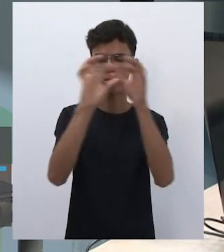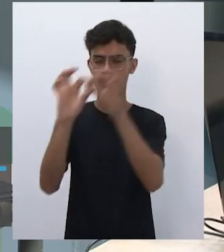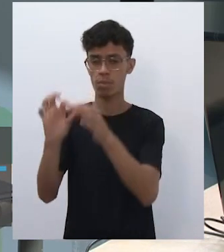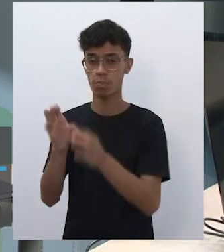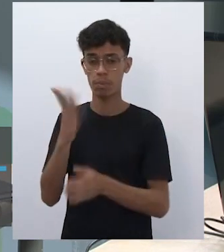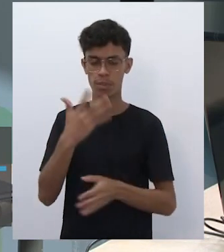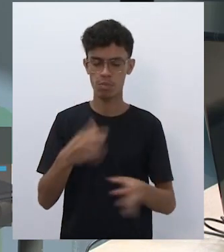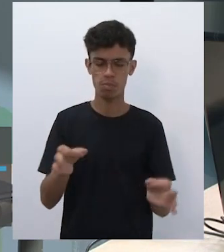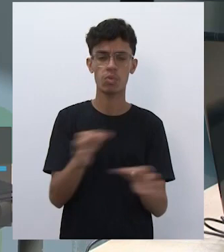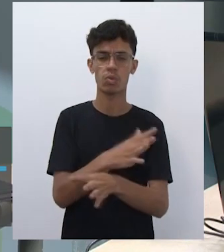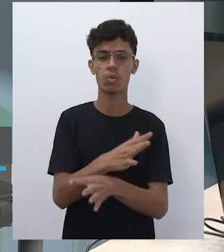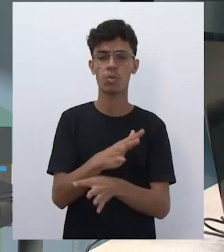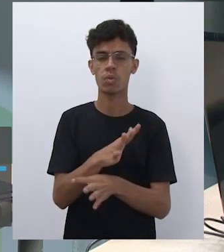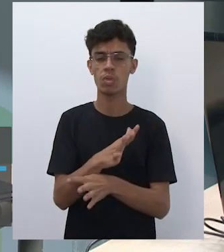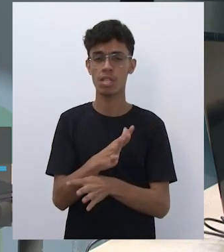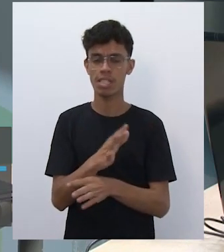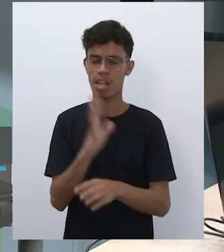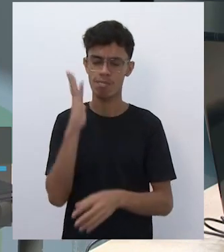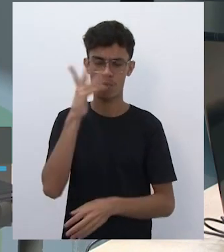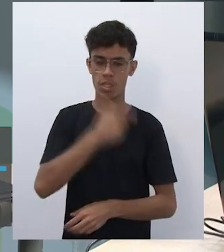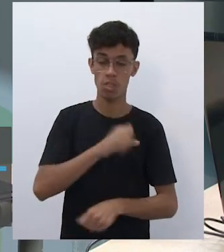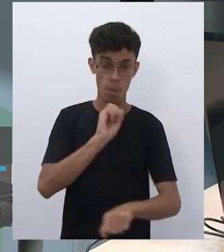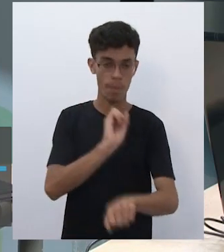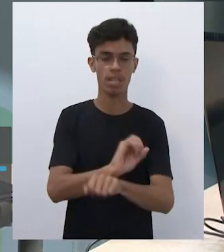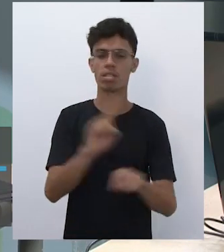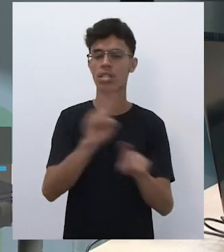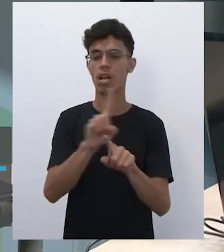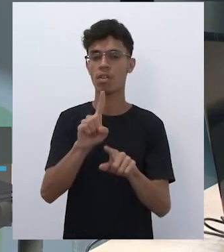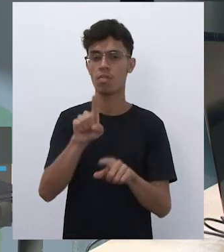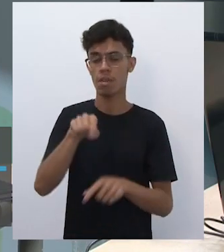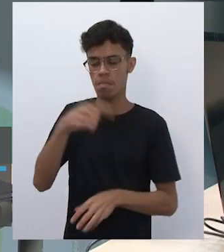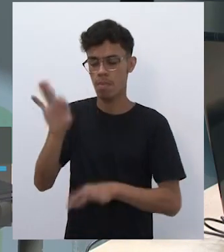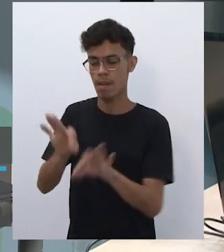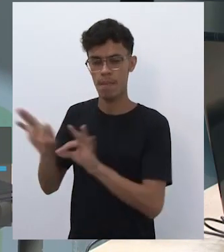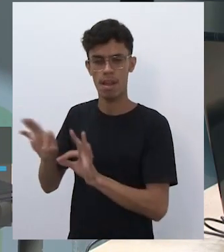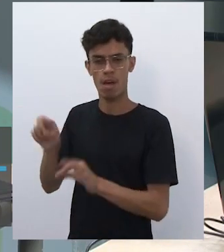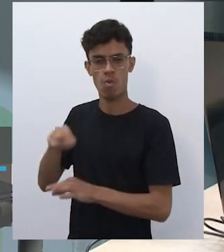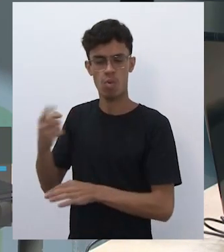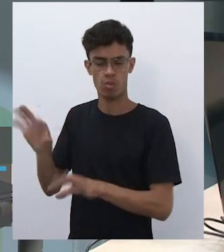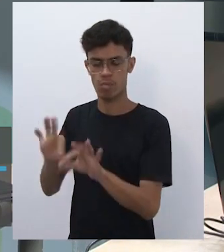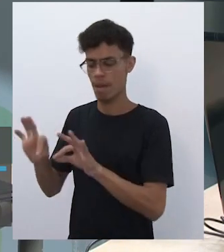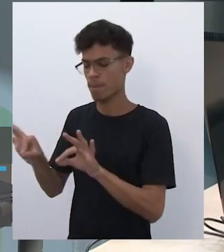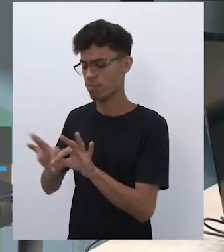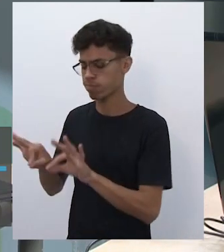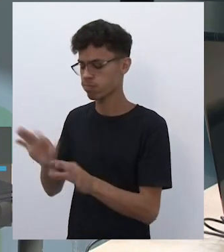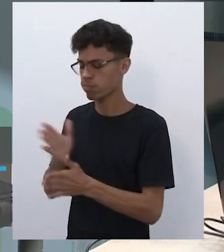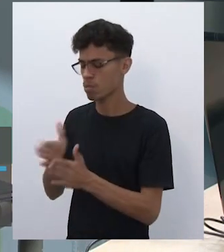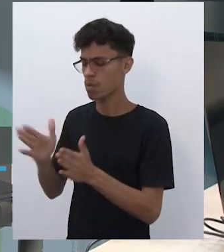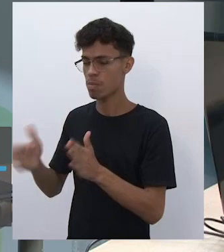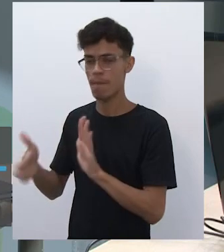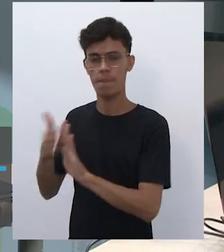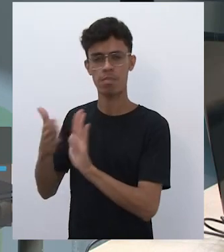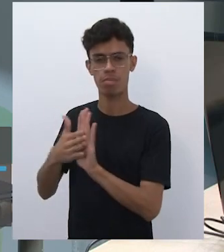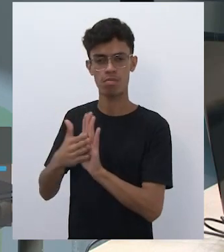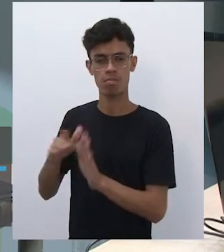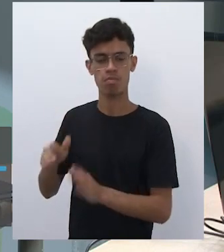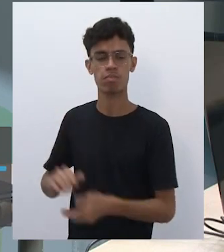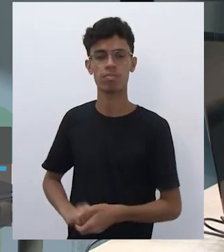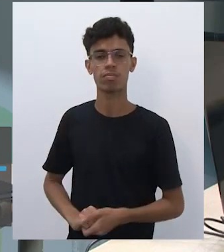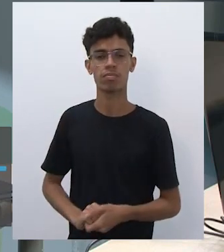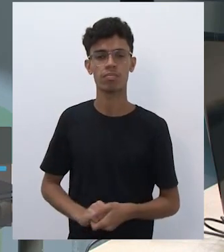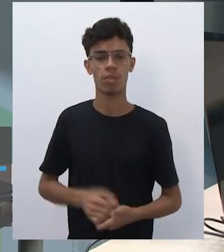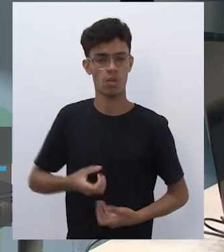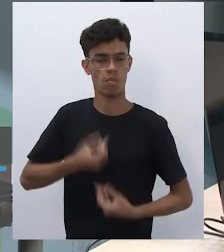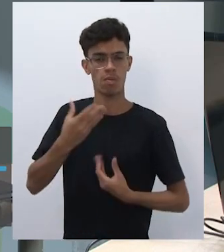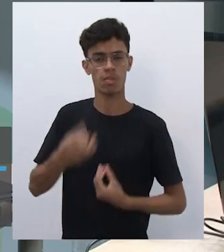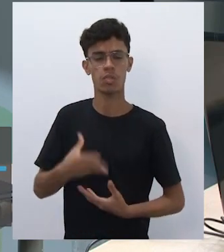projeto está lindo, maravilhoso. Eu paro por aqui? Não, eu vou fazer outro projeto, eu vou buscar mais informações, vou tentar outros recursos. Uma